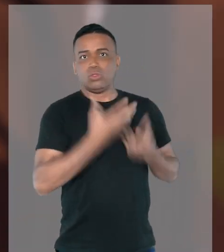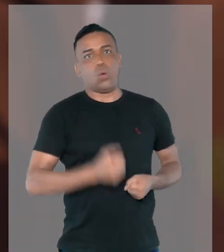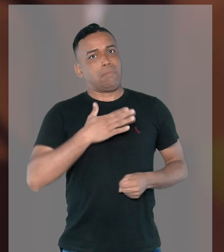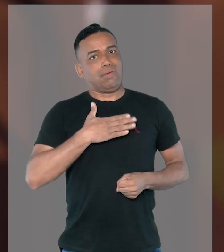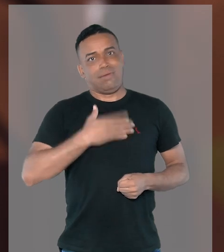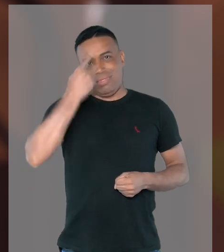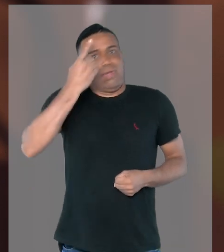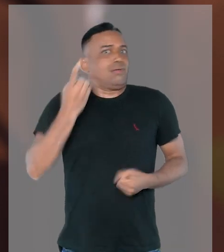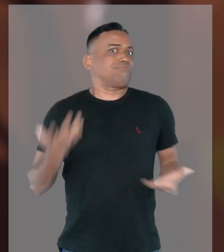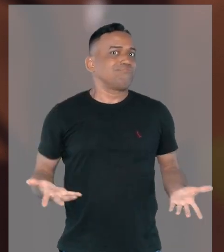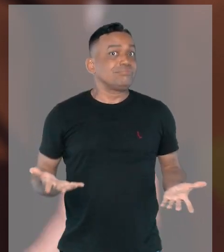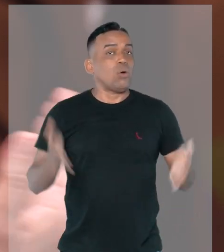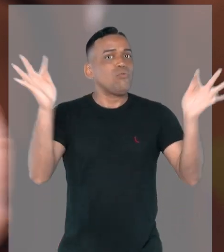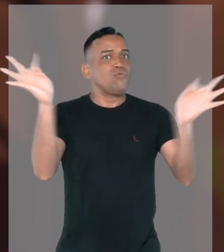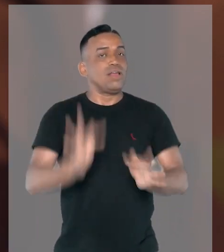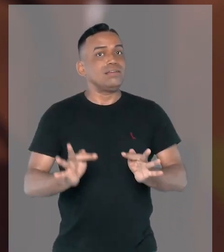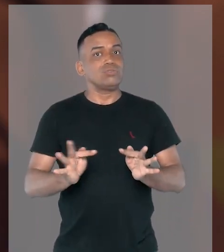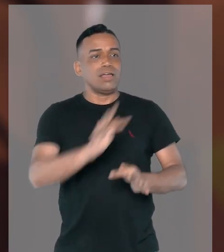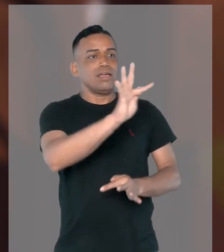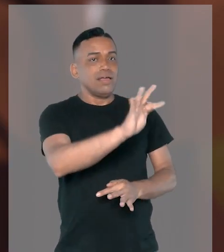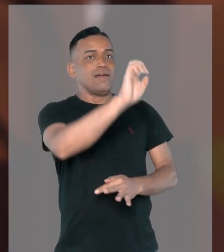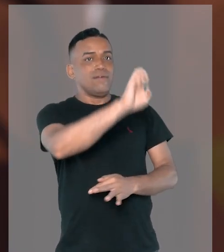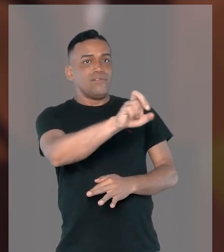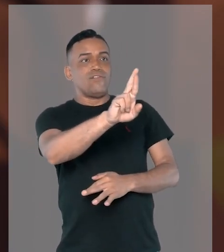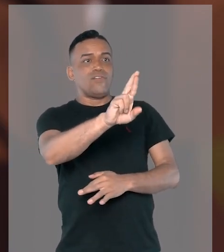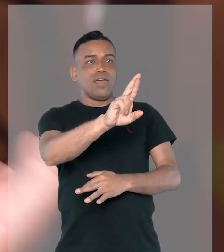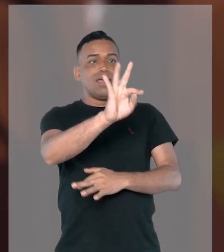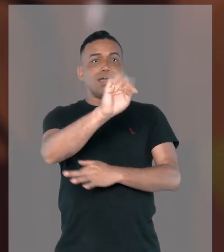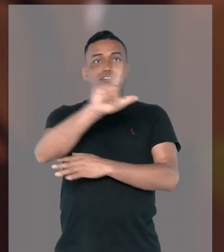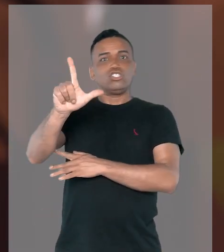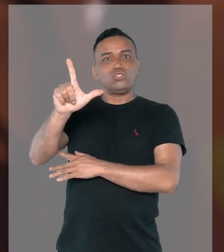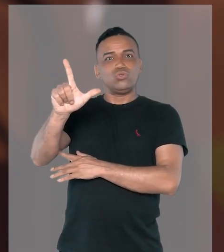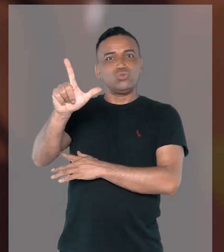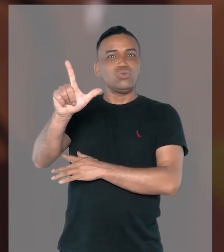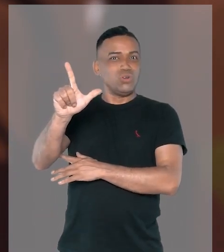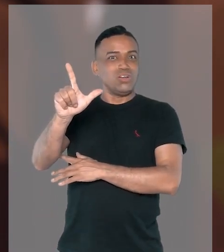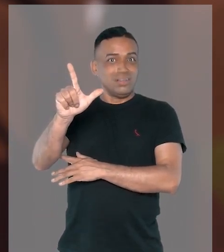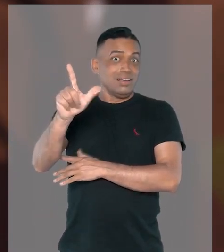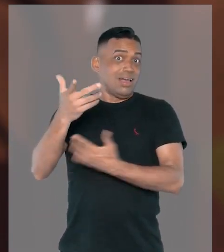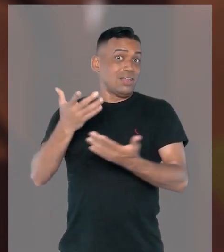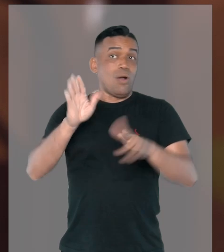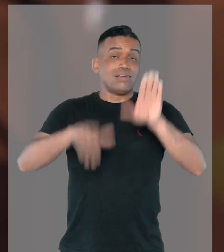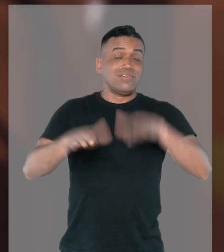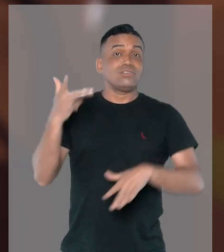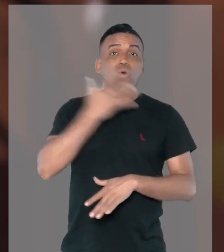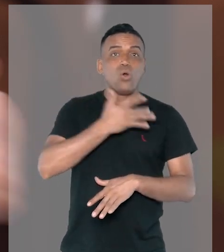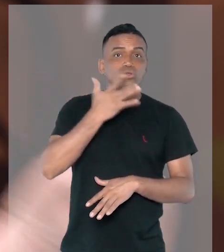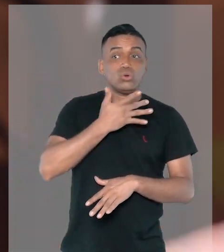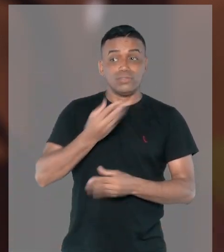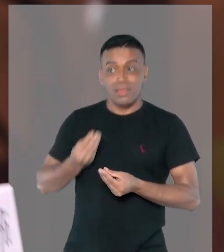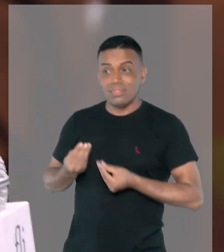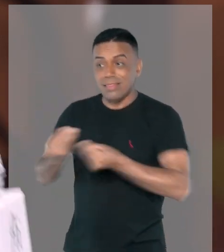a minha ideia. Então, feliz vem de fértil também, aquilo que é frutífero. Às vezes é mais gostoso você dar